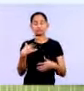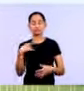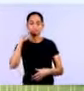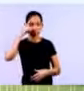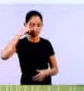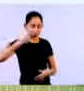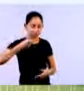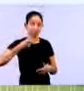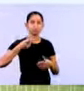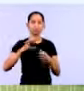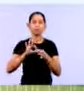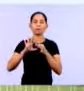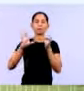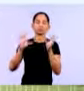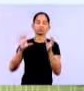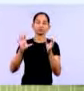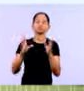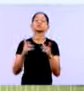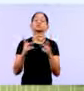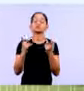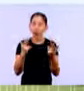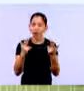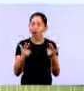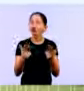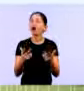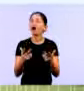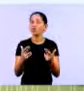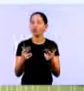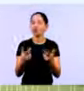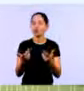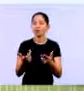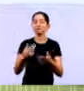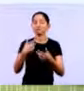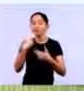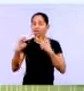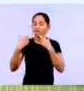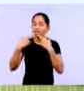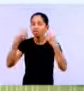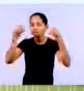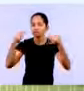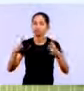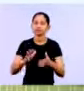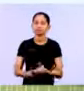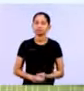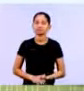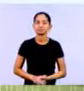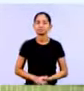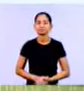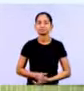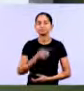ela permitiu que se faça algum gasto extra do que o permitido, ok?